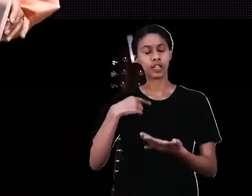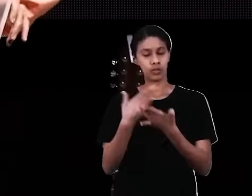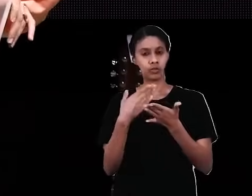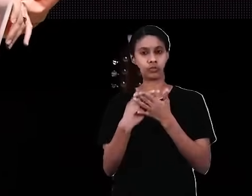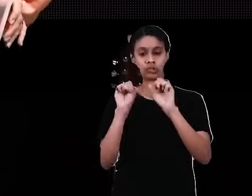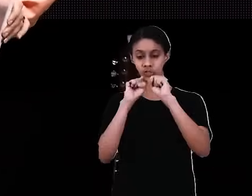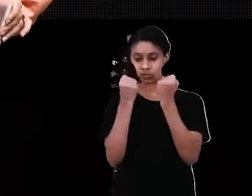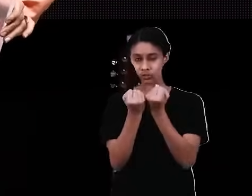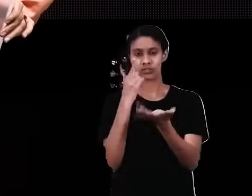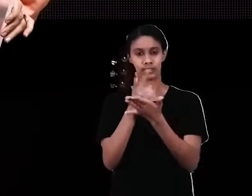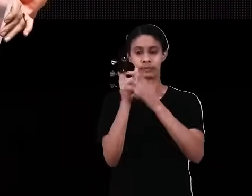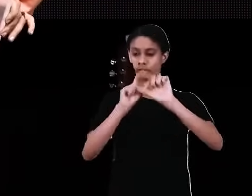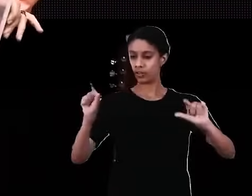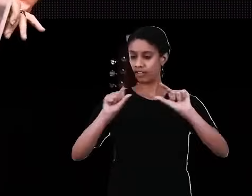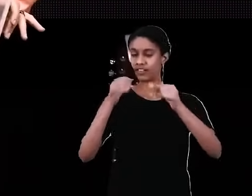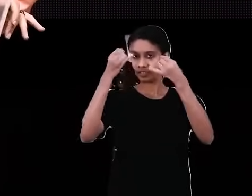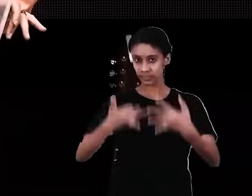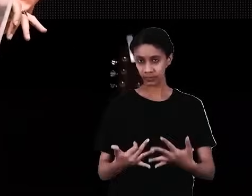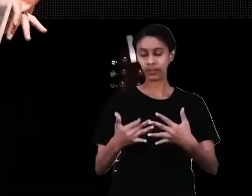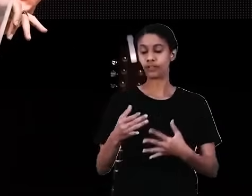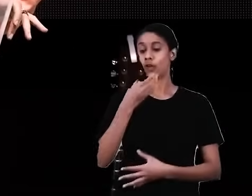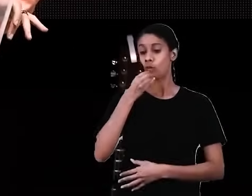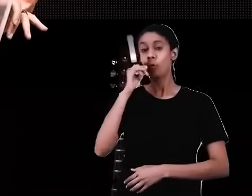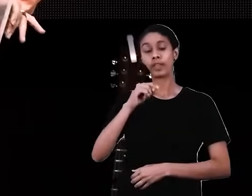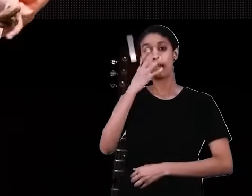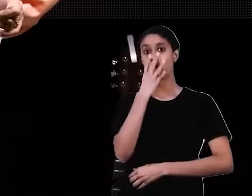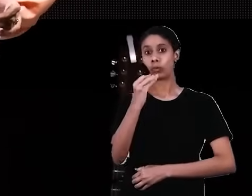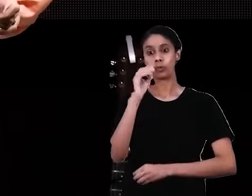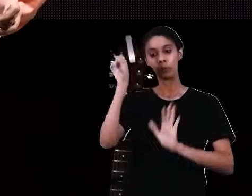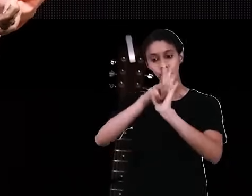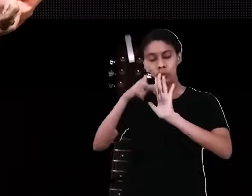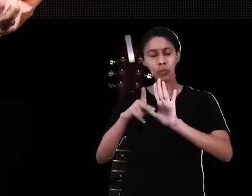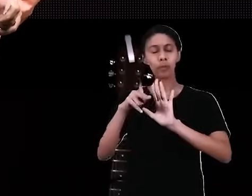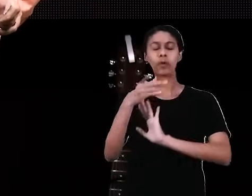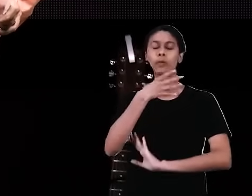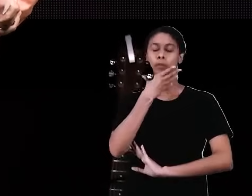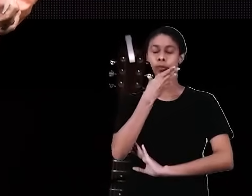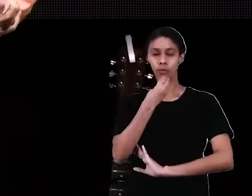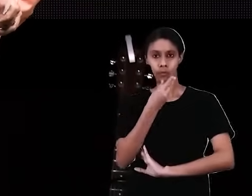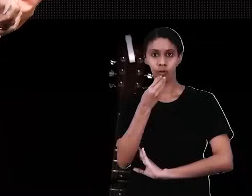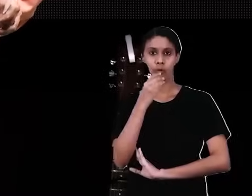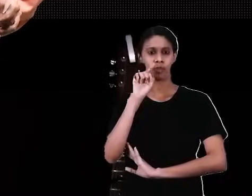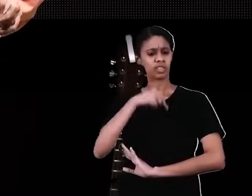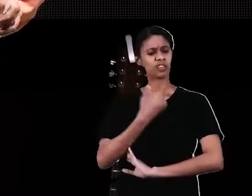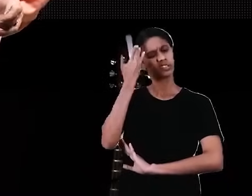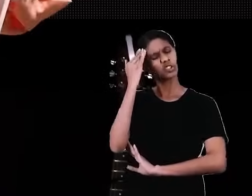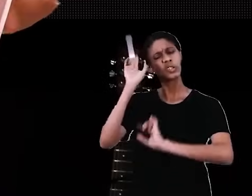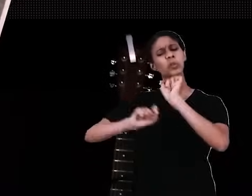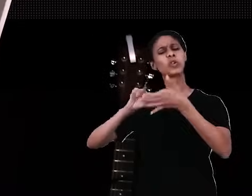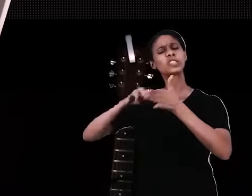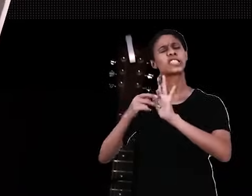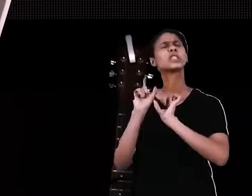que eu mais ouvi era uma frase de Hobbes que dizia assim, o homem é o lobo do próprio homem. E talvez a gente não entenda essa frase, na